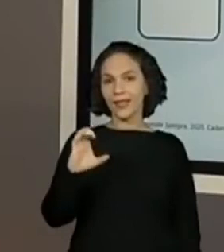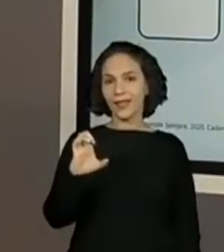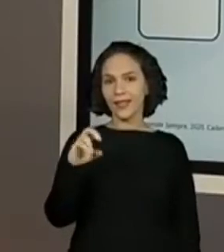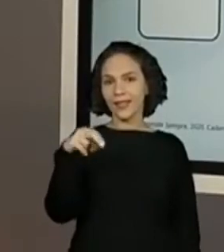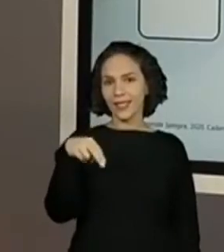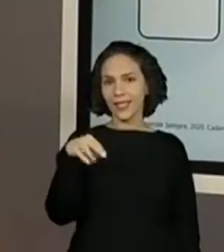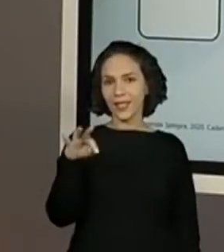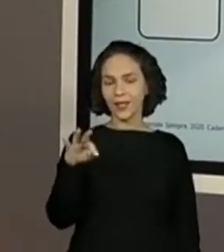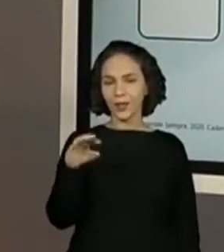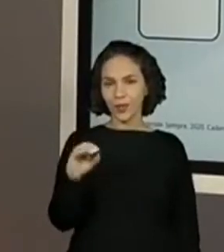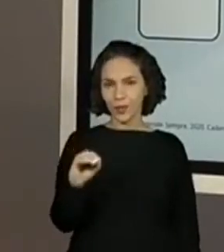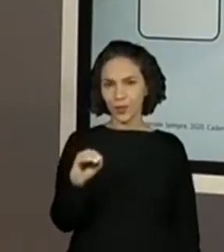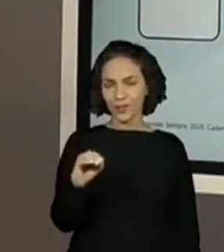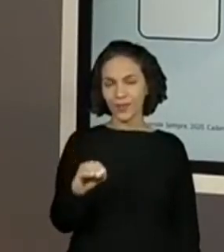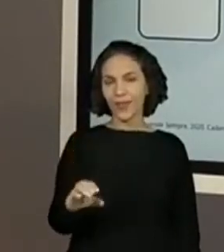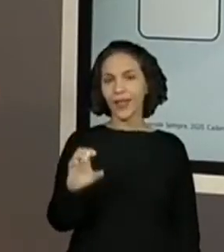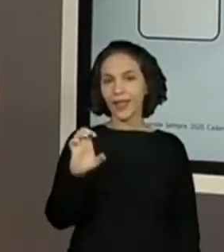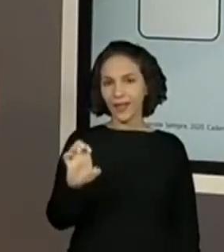197.